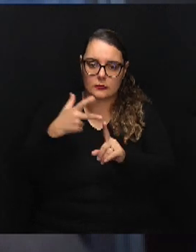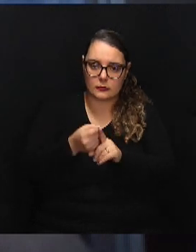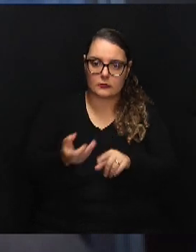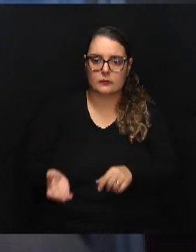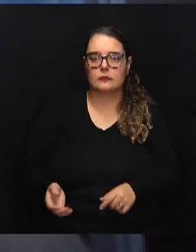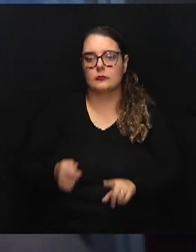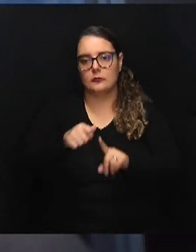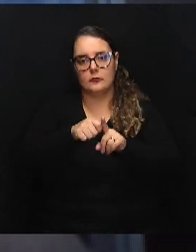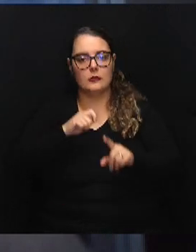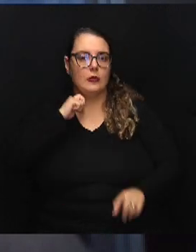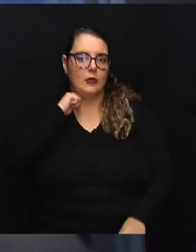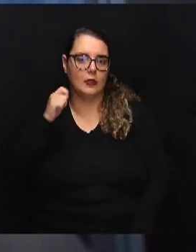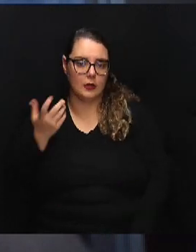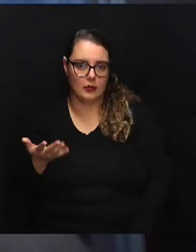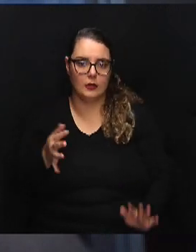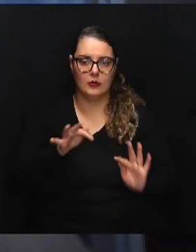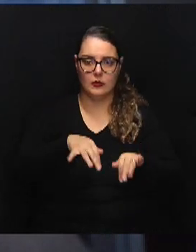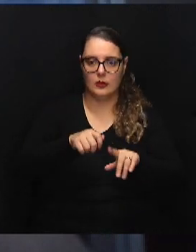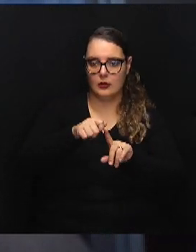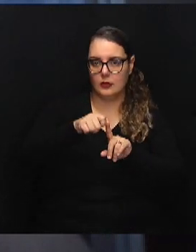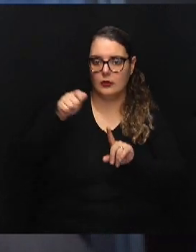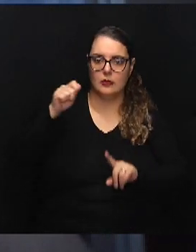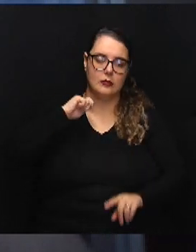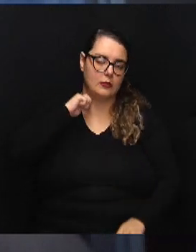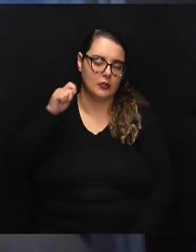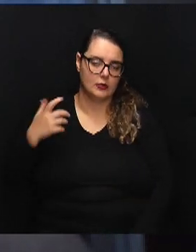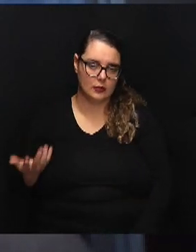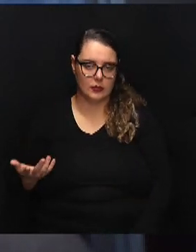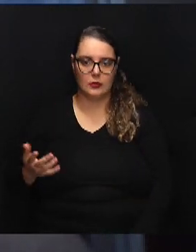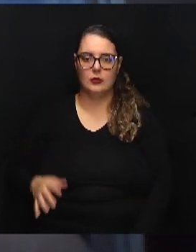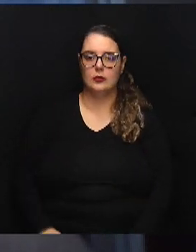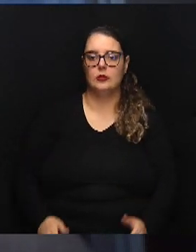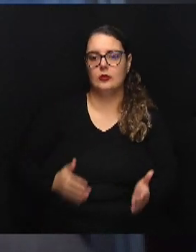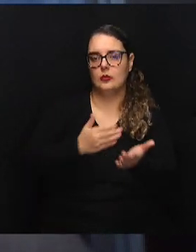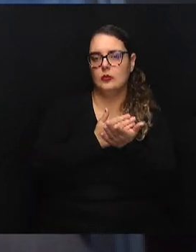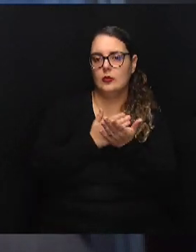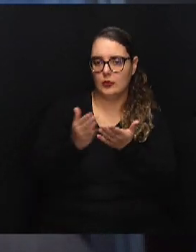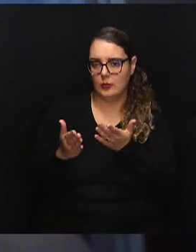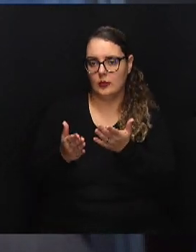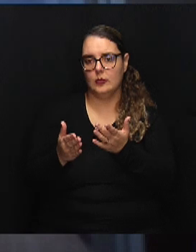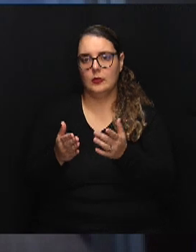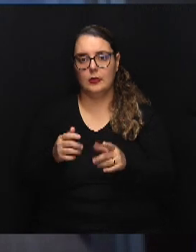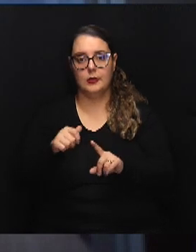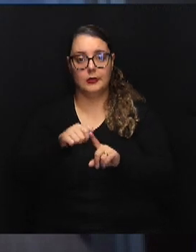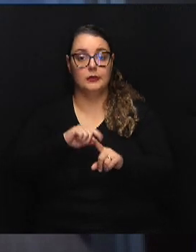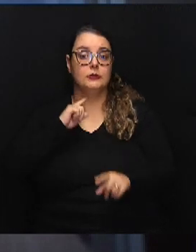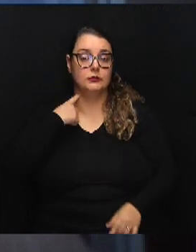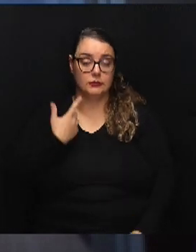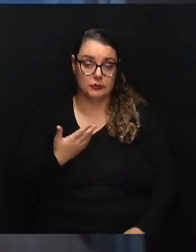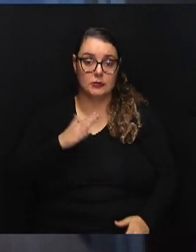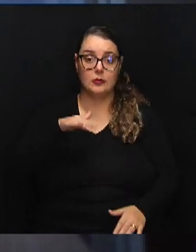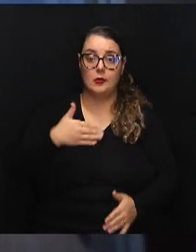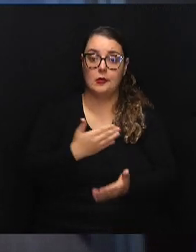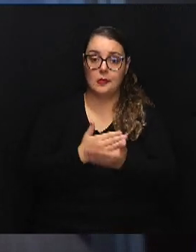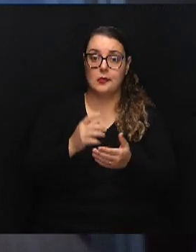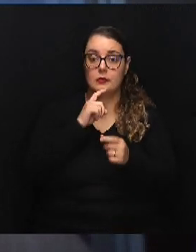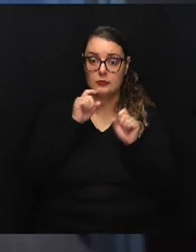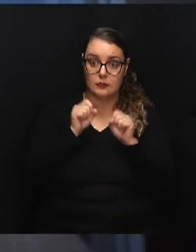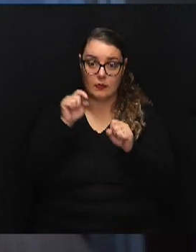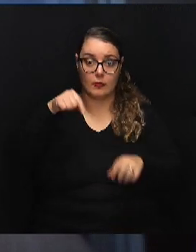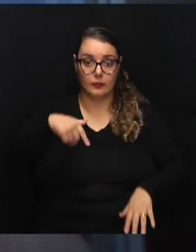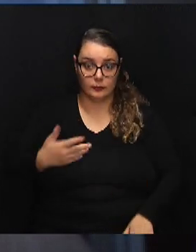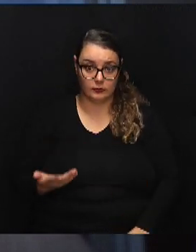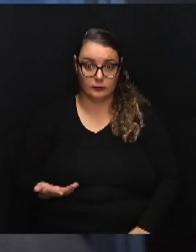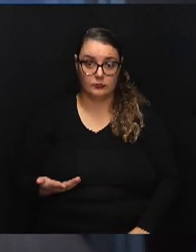mês de abril, né? Final de abril, aí, no máximo no começo de maio, para que a gente, quando comece o nosso inverno